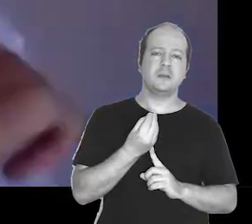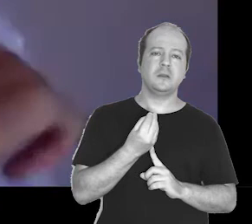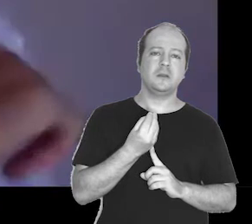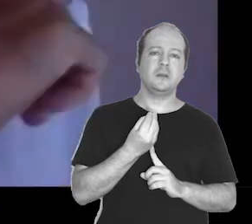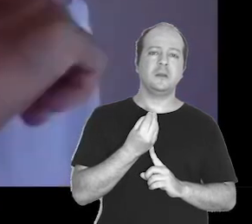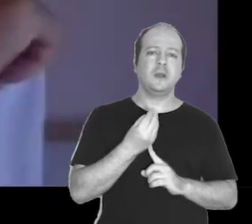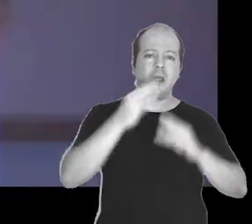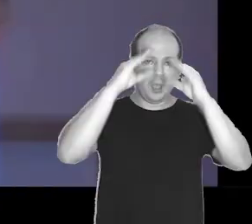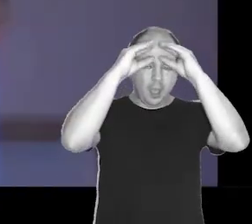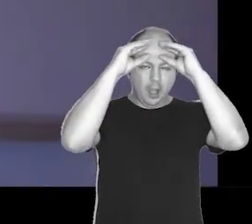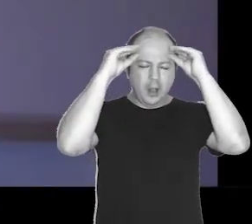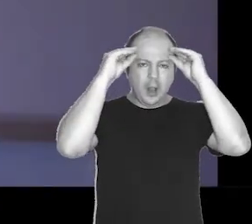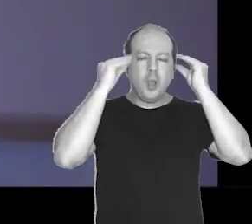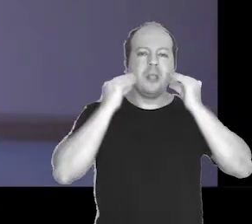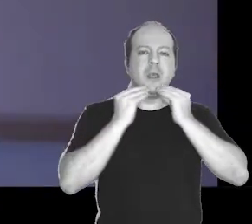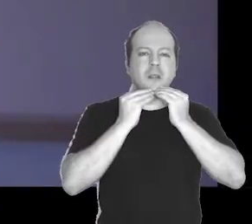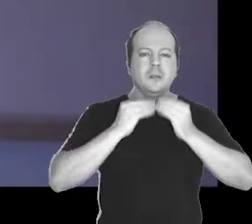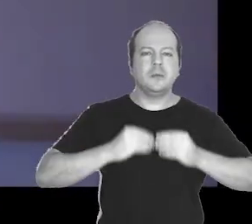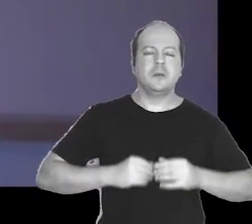Leonardo,